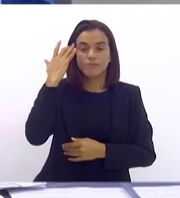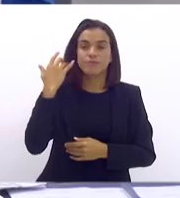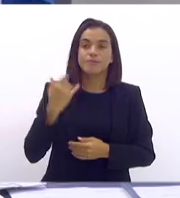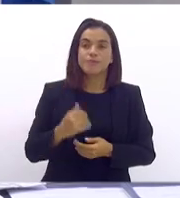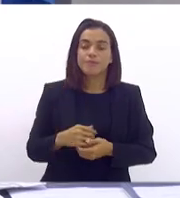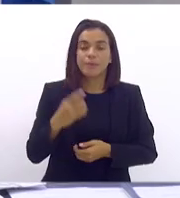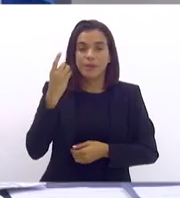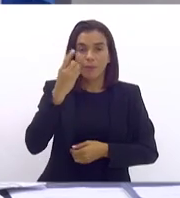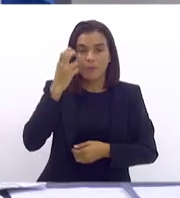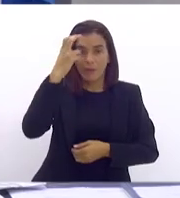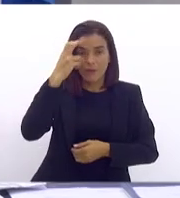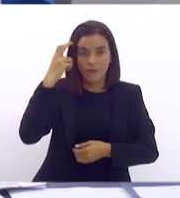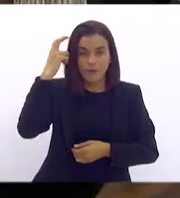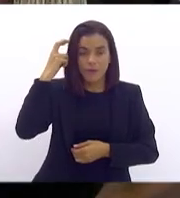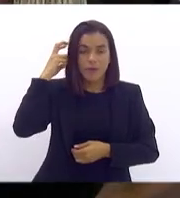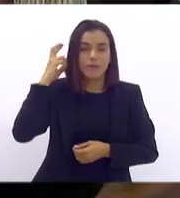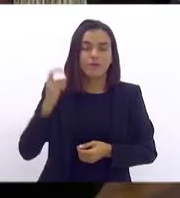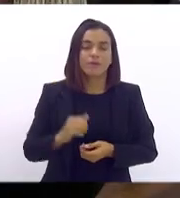Deputada Verônica Lima.